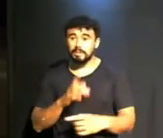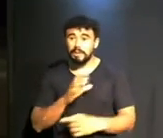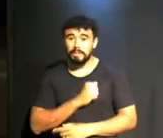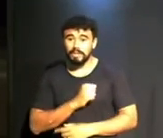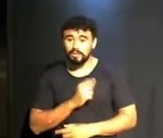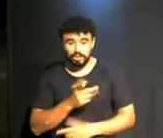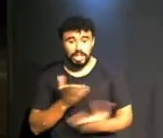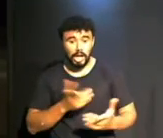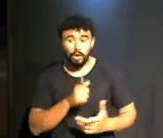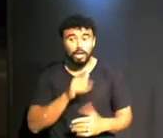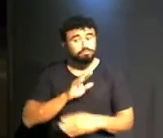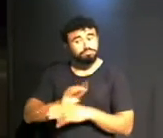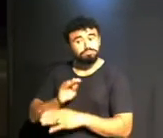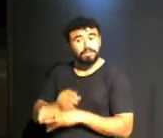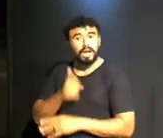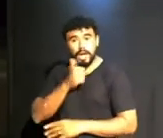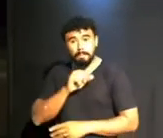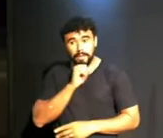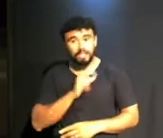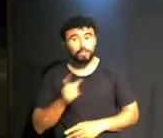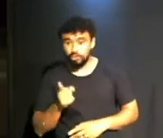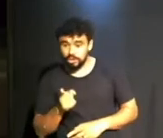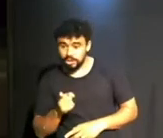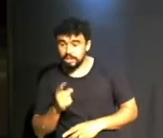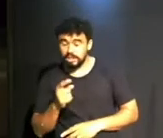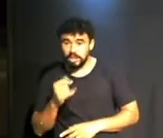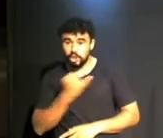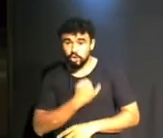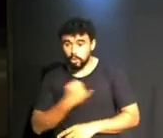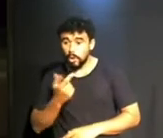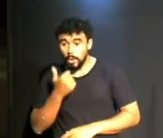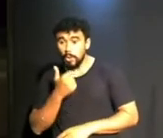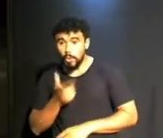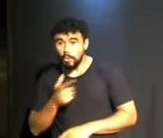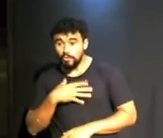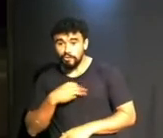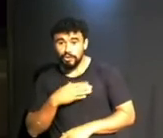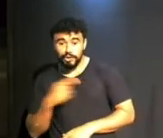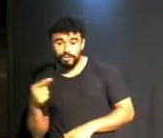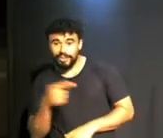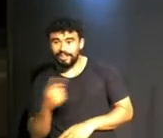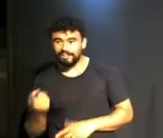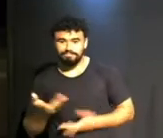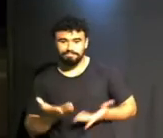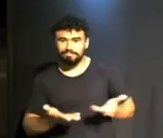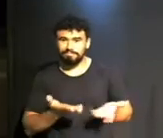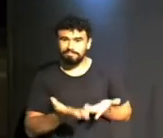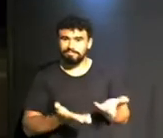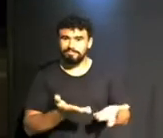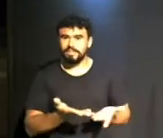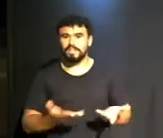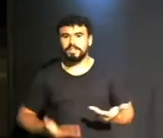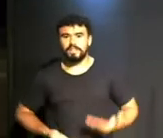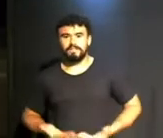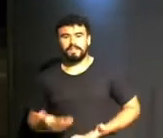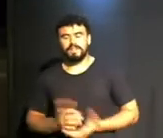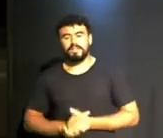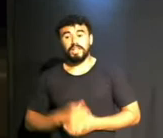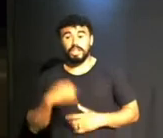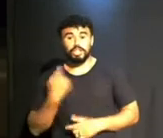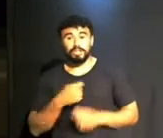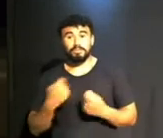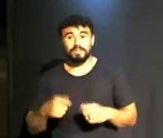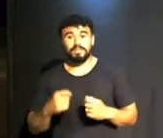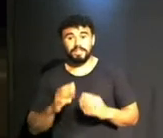você vai ser a mãe dele agora João você vai ser filho de Maria você vai agora servi-la essa perspectiva que nós precisamos